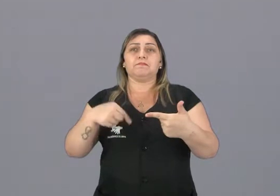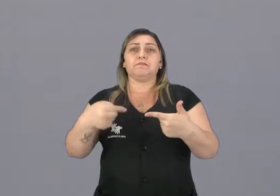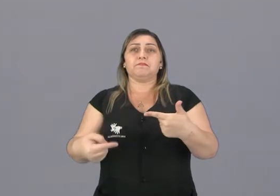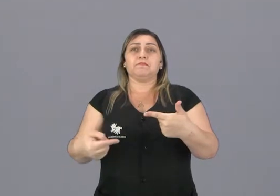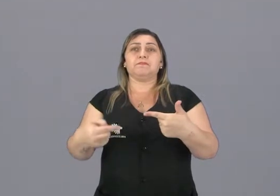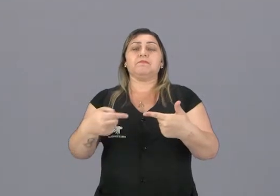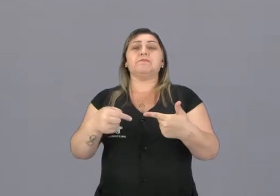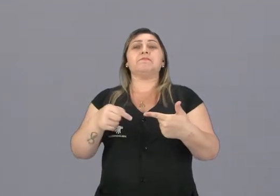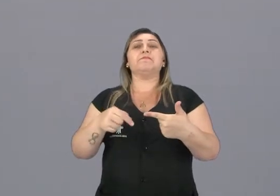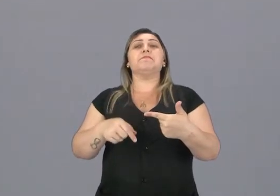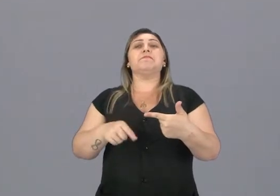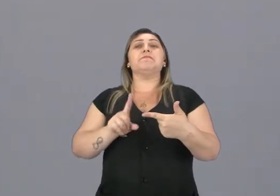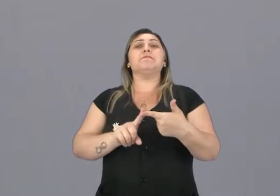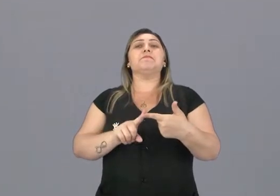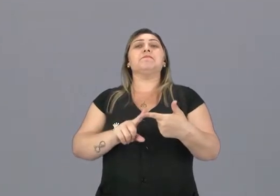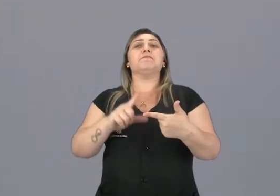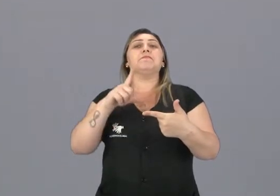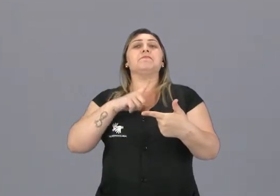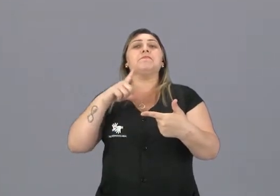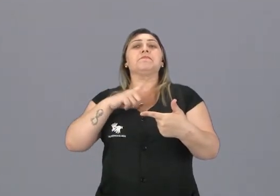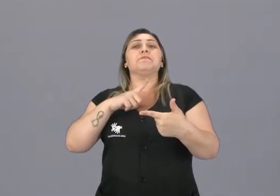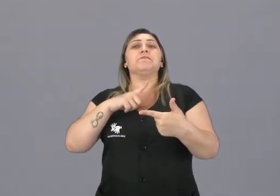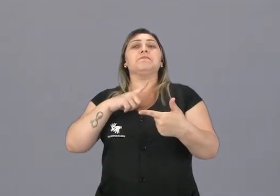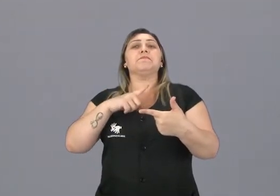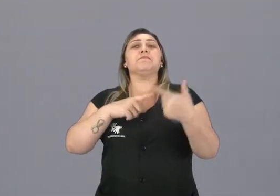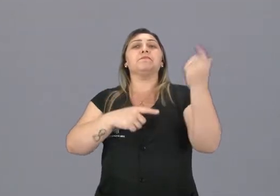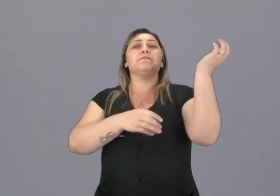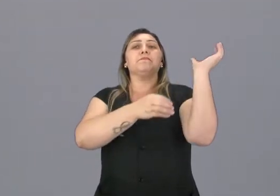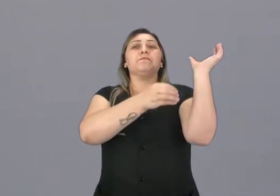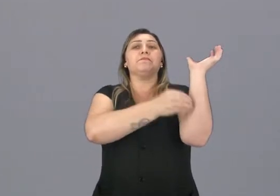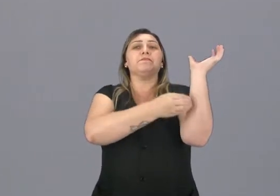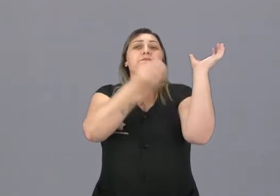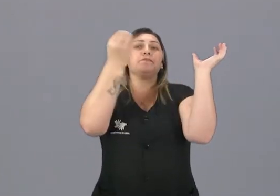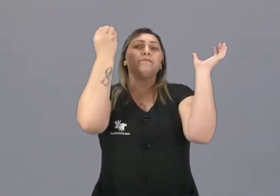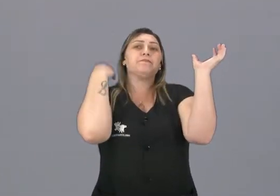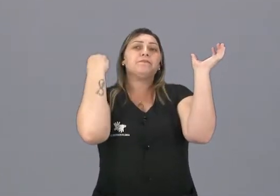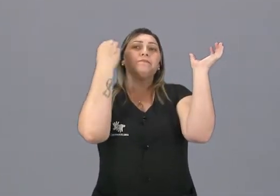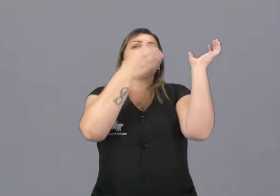Depois do cultivo, temos o quê? A colheita da espiga,